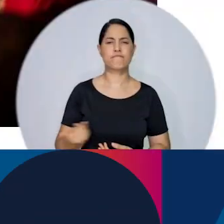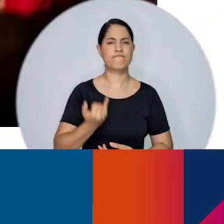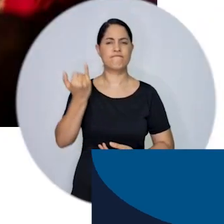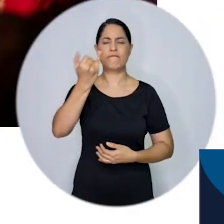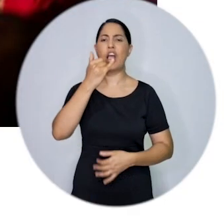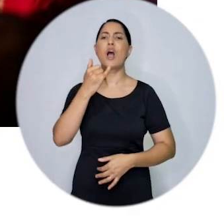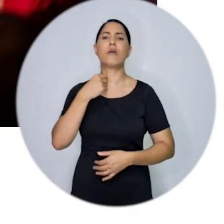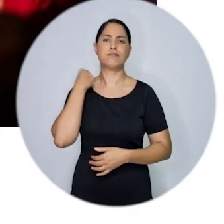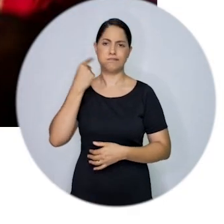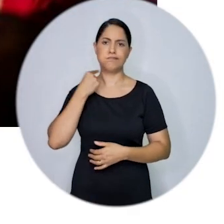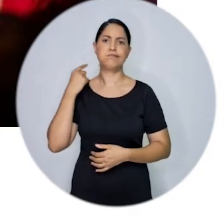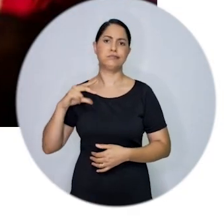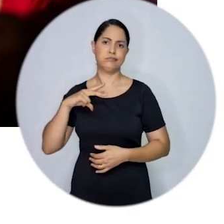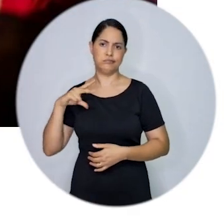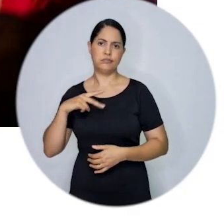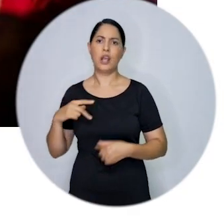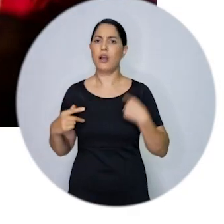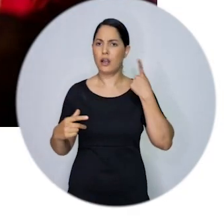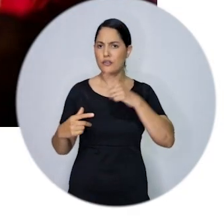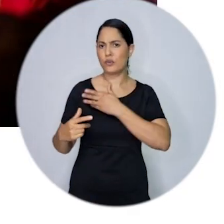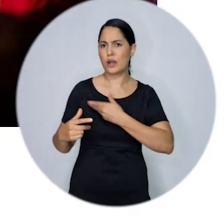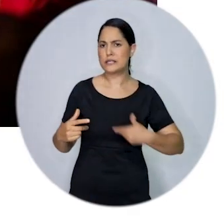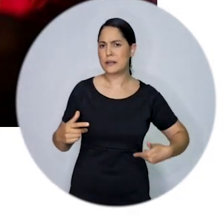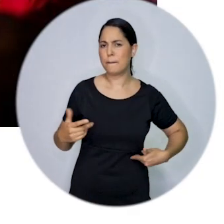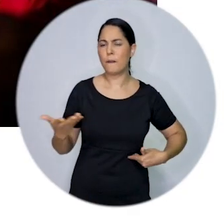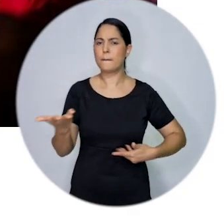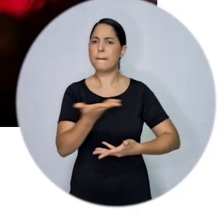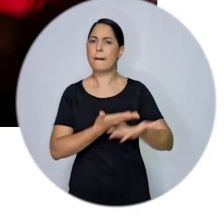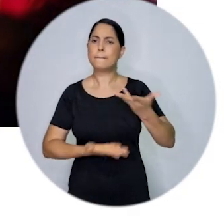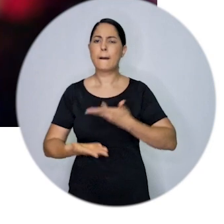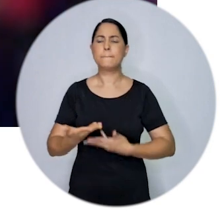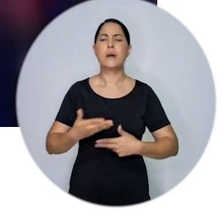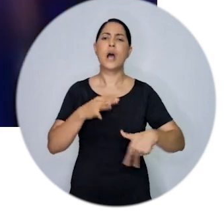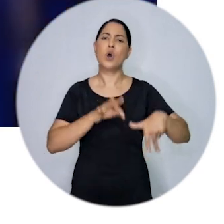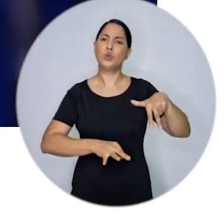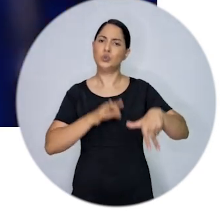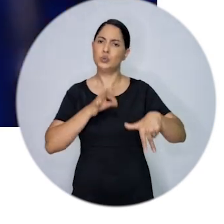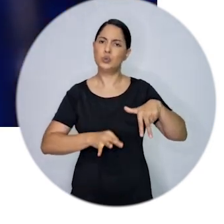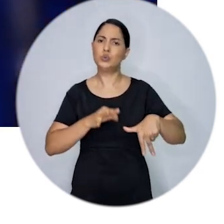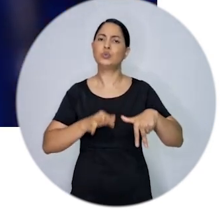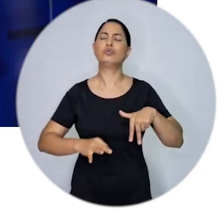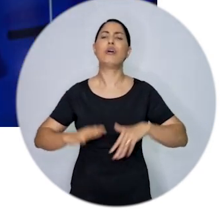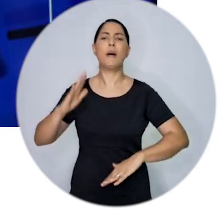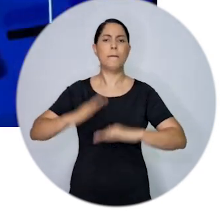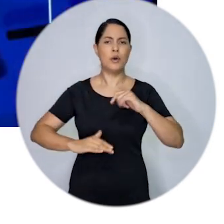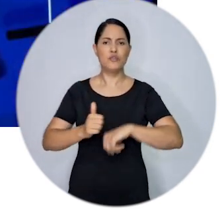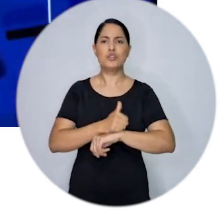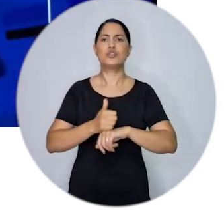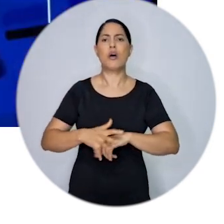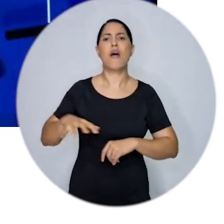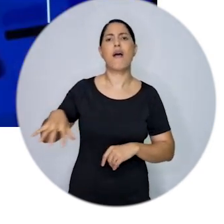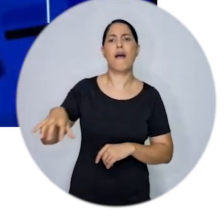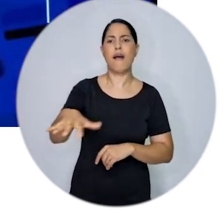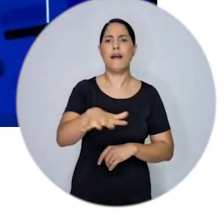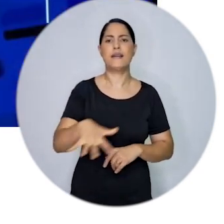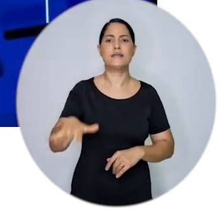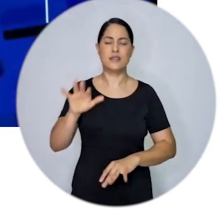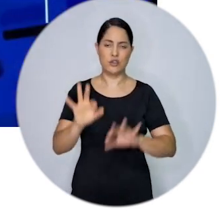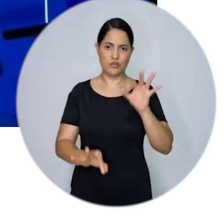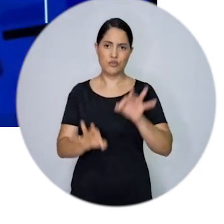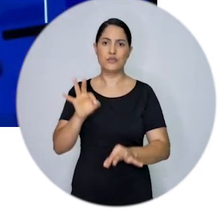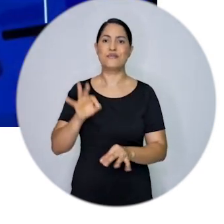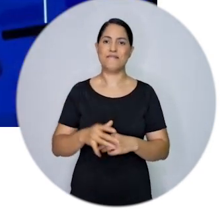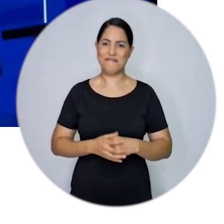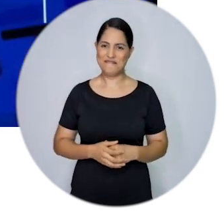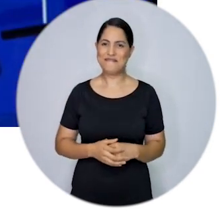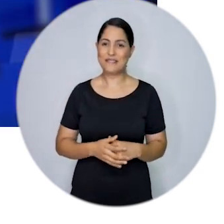justiça e que, portanto, congrega advocacia privada, advocacia pública, magistrados,